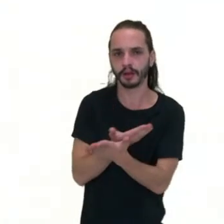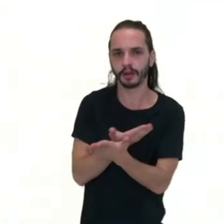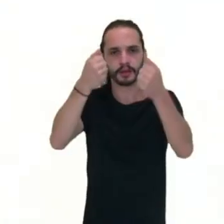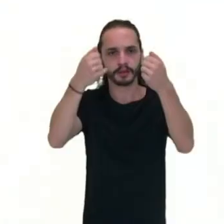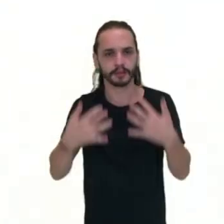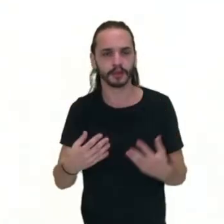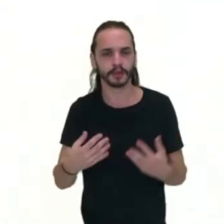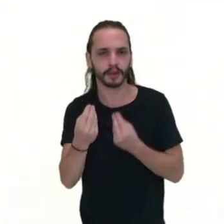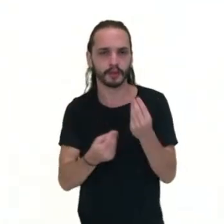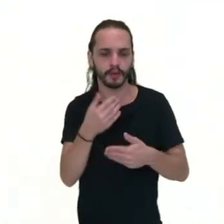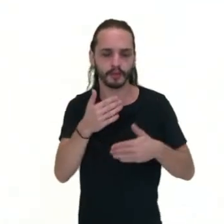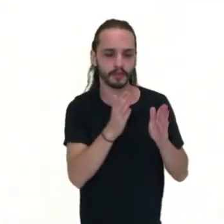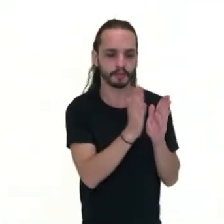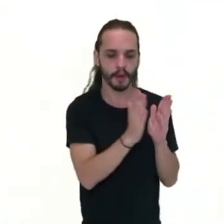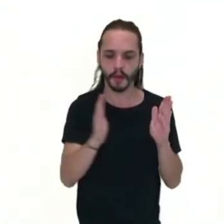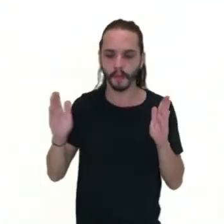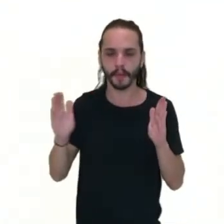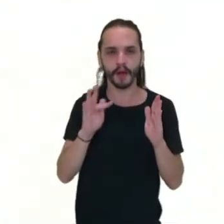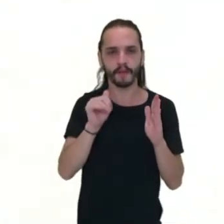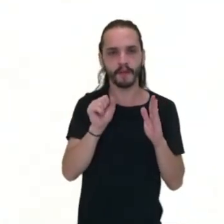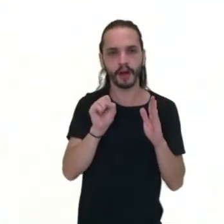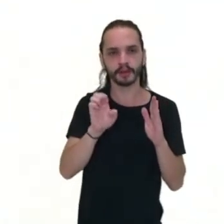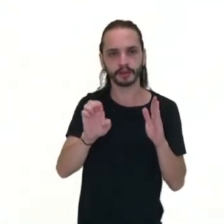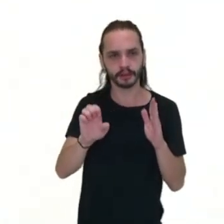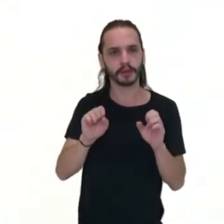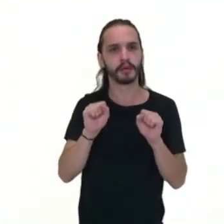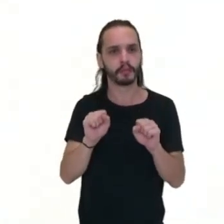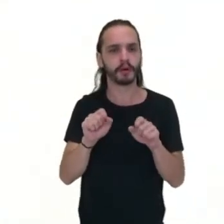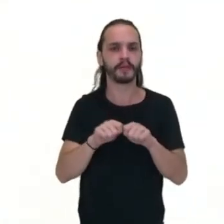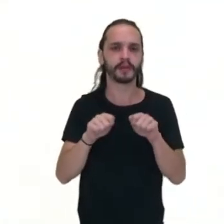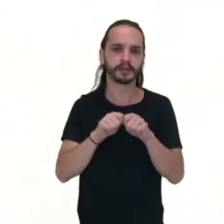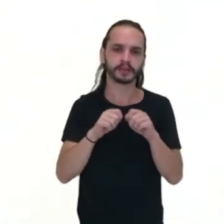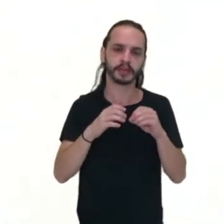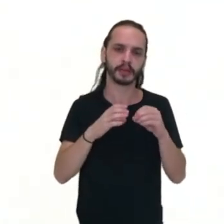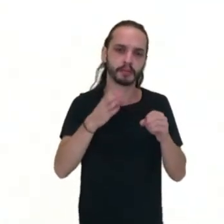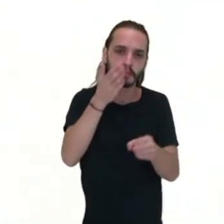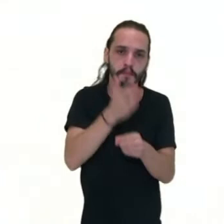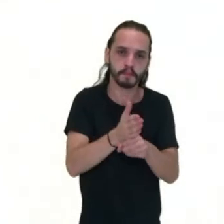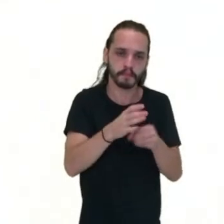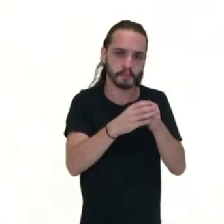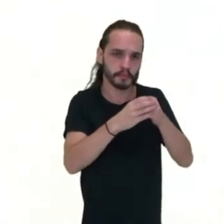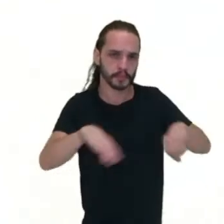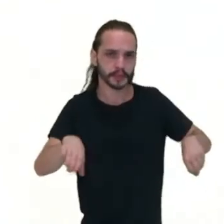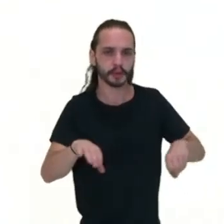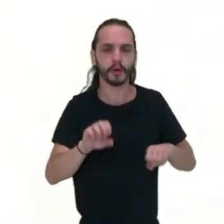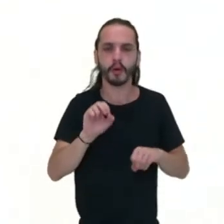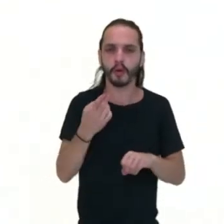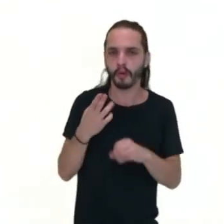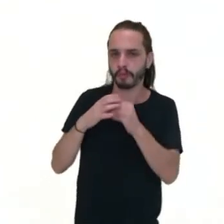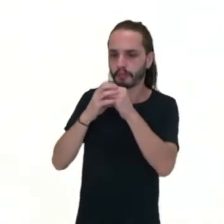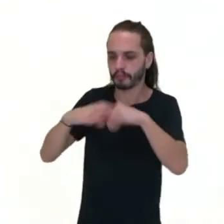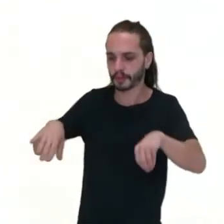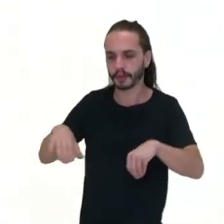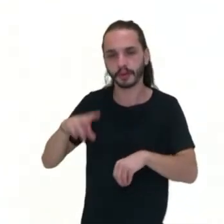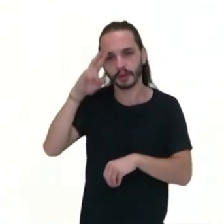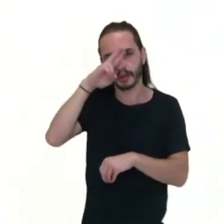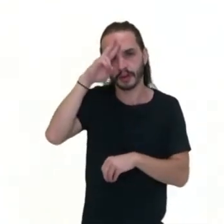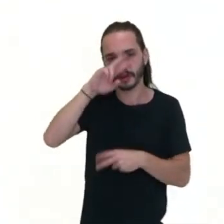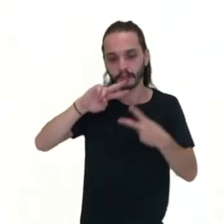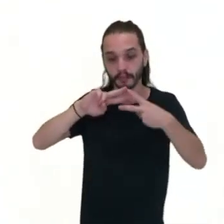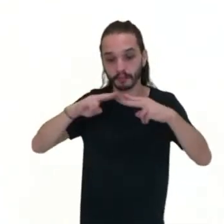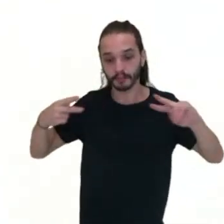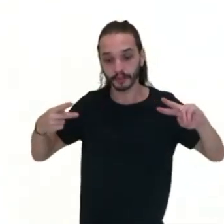prófase, metáfase, anáfase, telófase. Você pode também fazer isso com a mitose, se quiser. Lembre-se da separação dos cromossomos homólogos